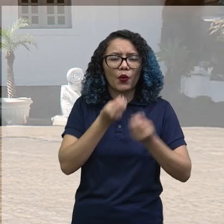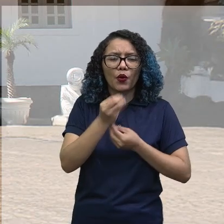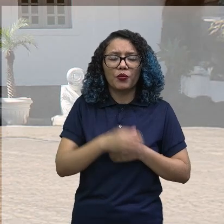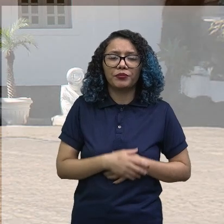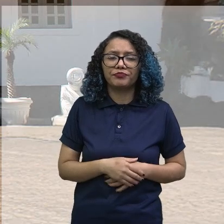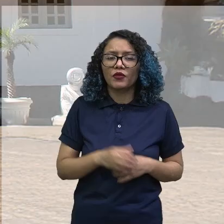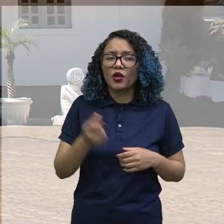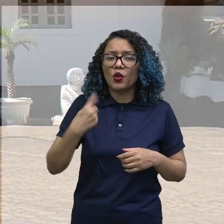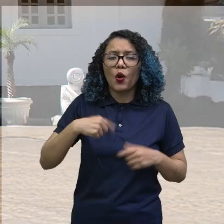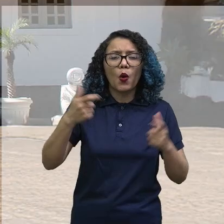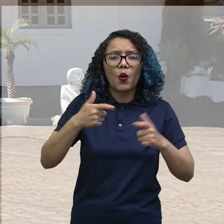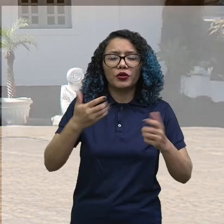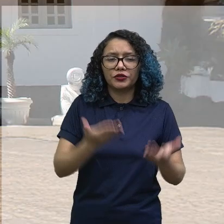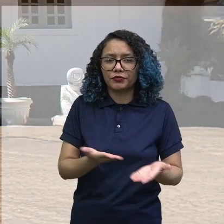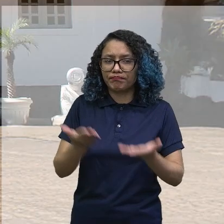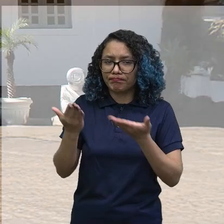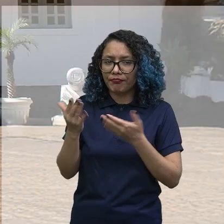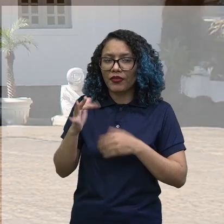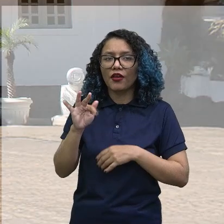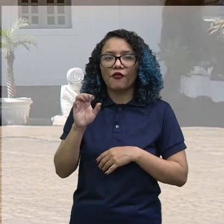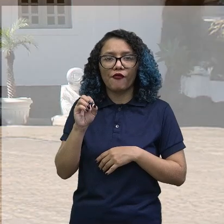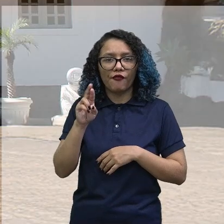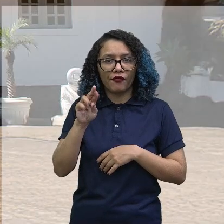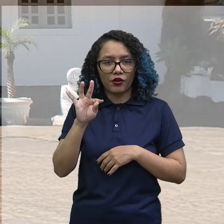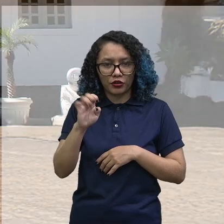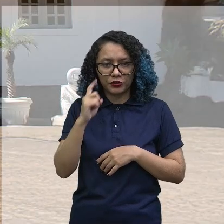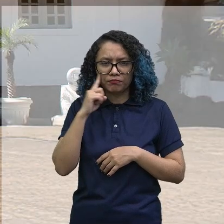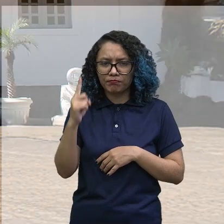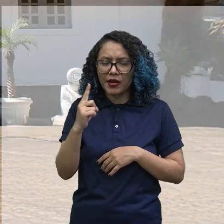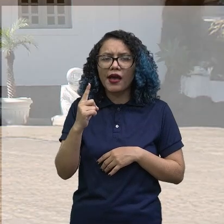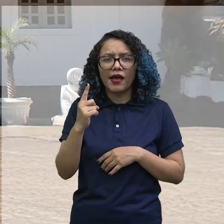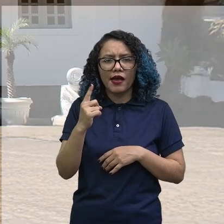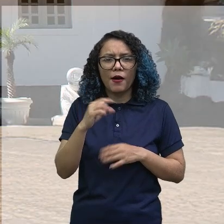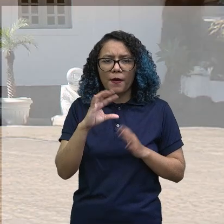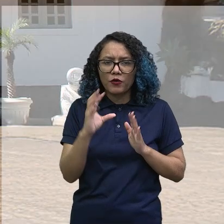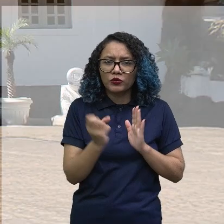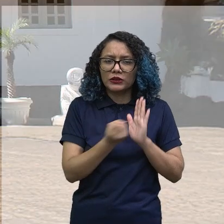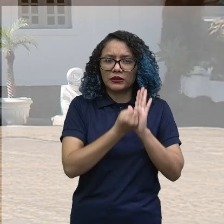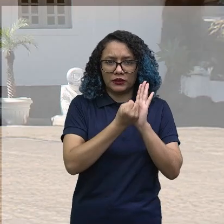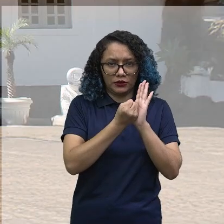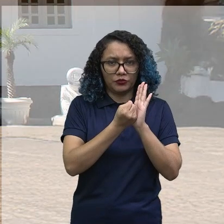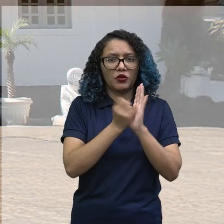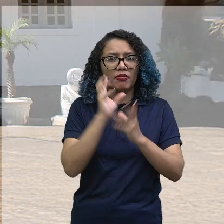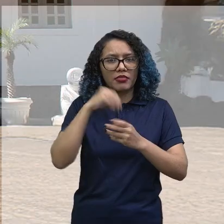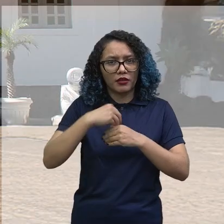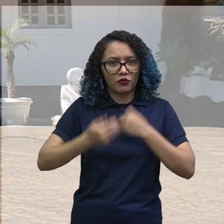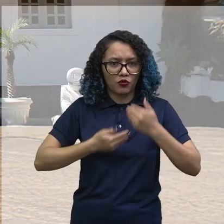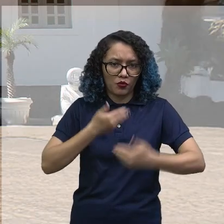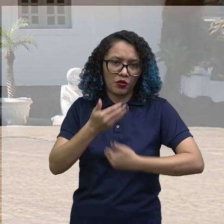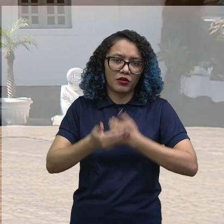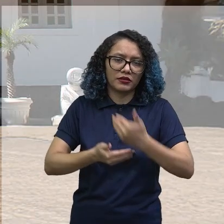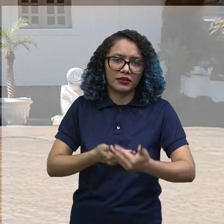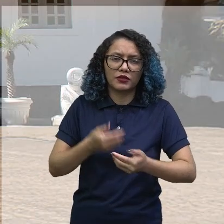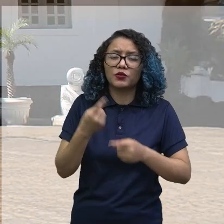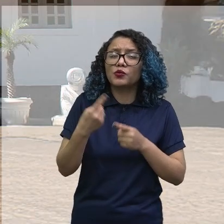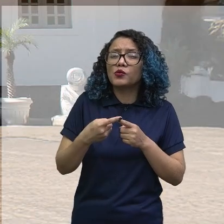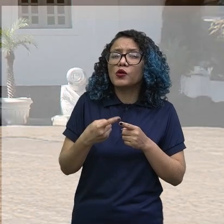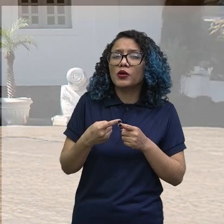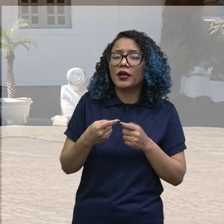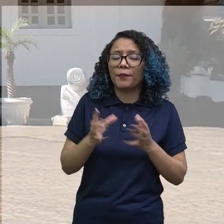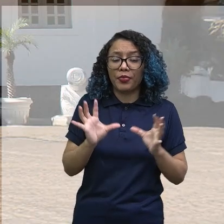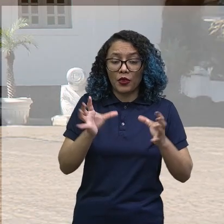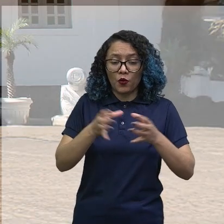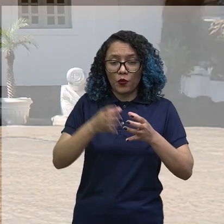de Copacabana, porque ele é bastante emblemático nesse processo, uma vez que um grupo de